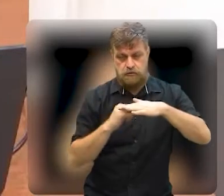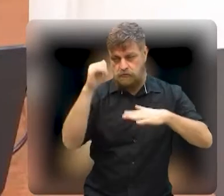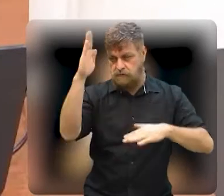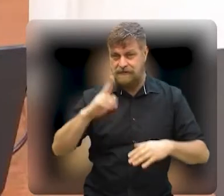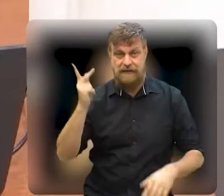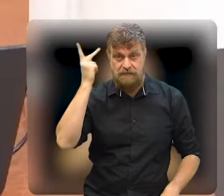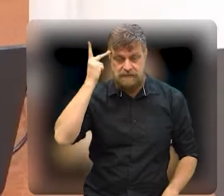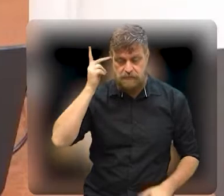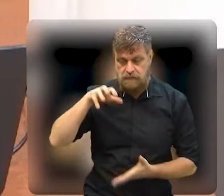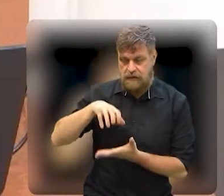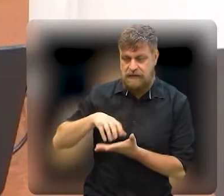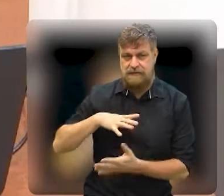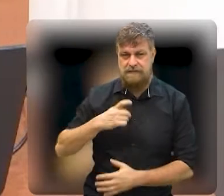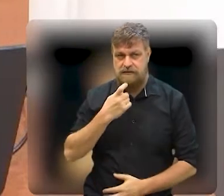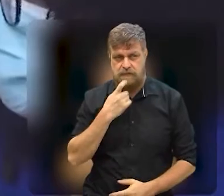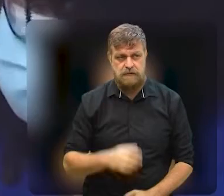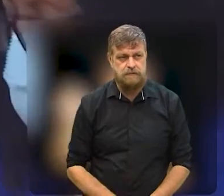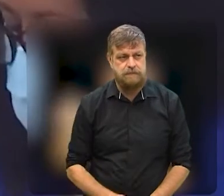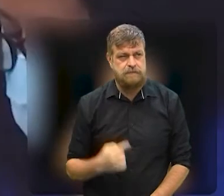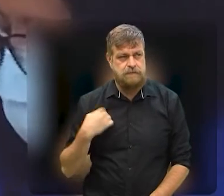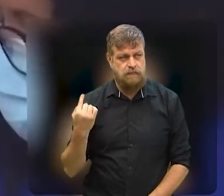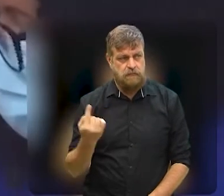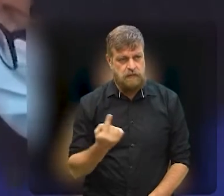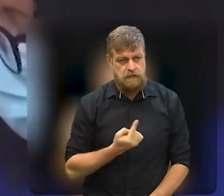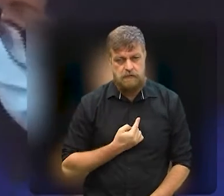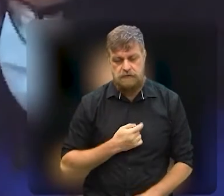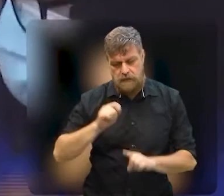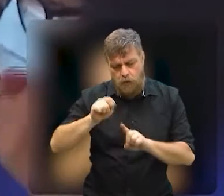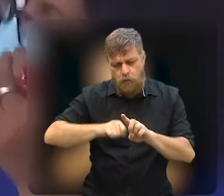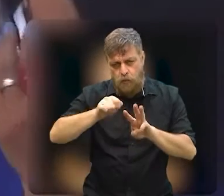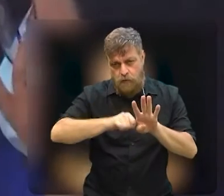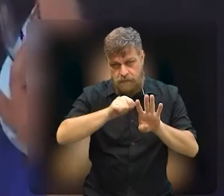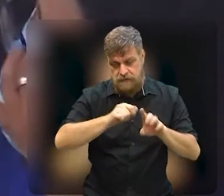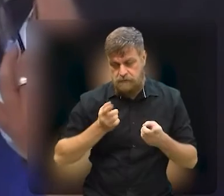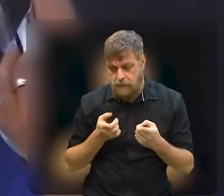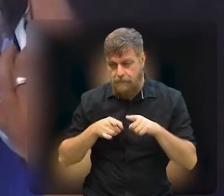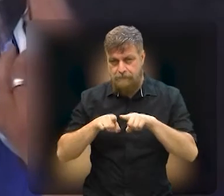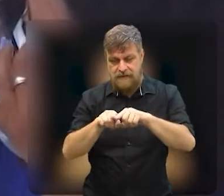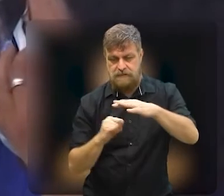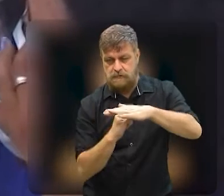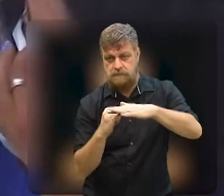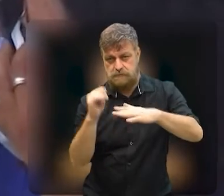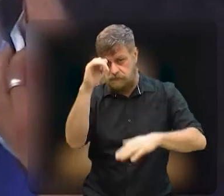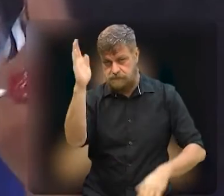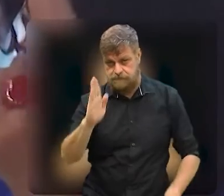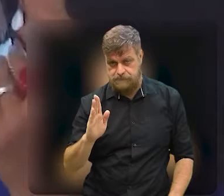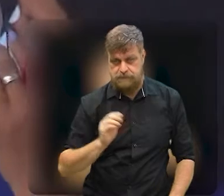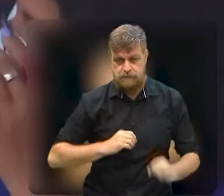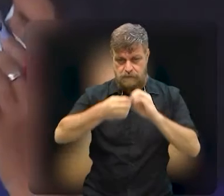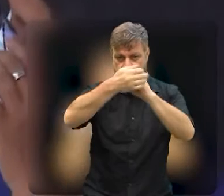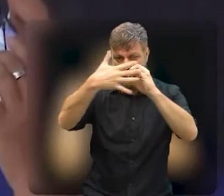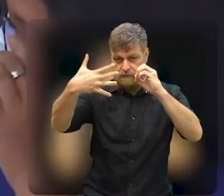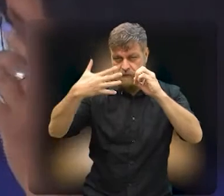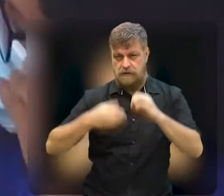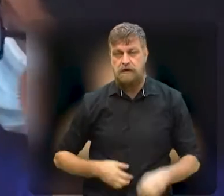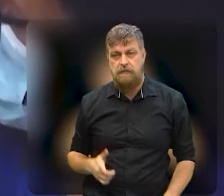Instituto Federal São Paulo, Campus Campinas. Nós estamos construindo há alguns meses uma parceria com o Instituto Federal,